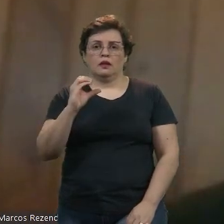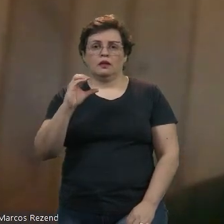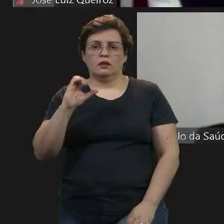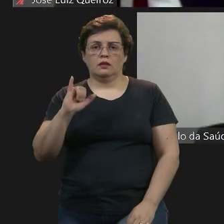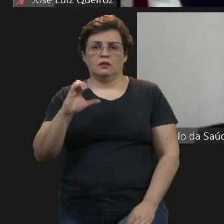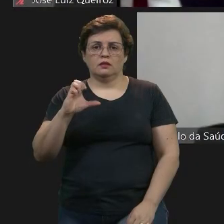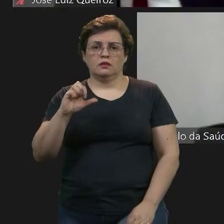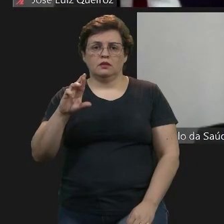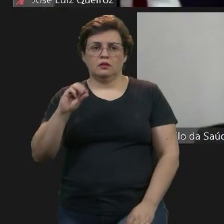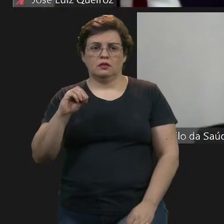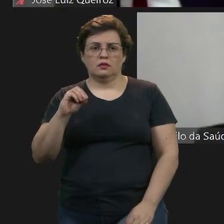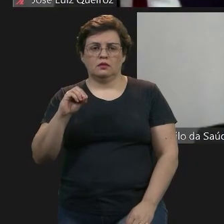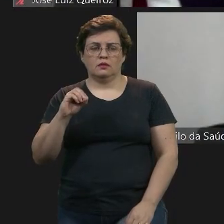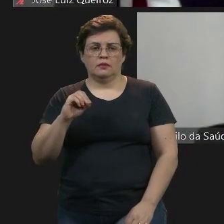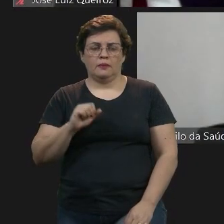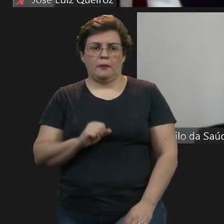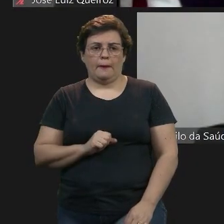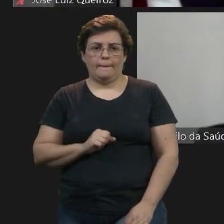Ceasa.